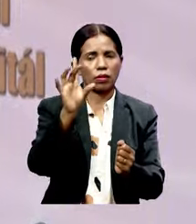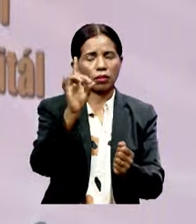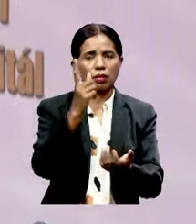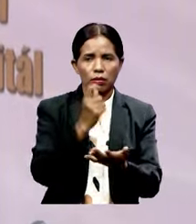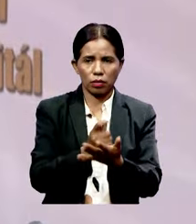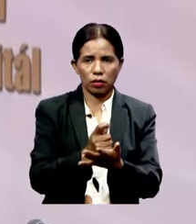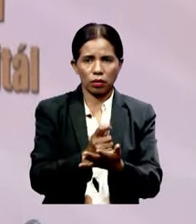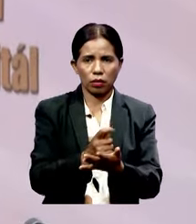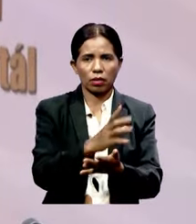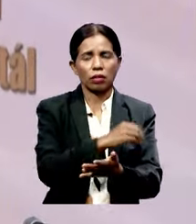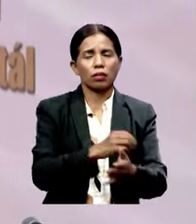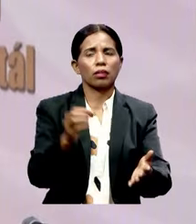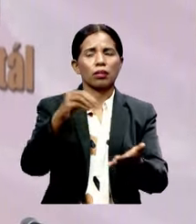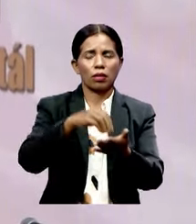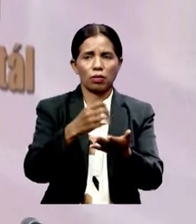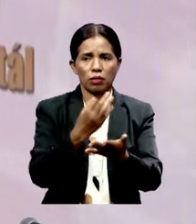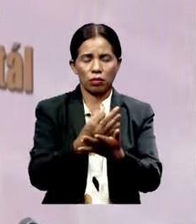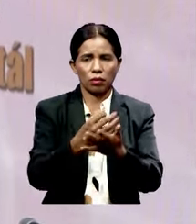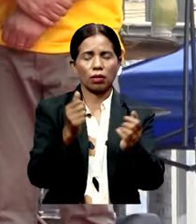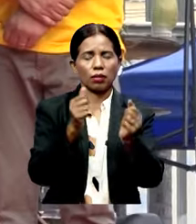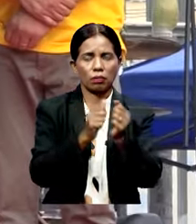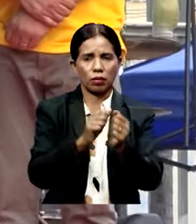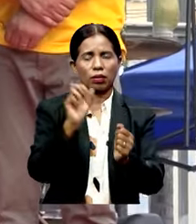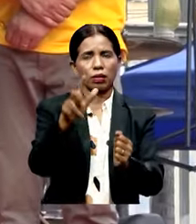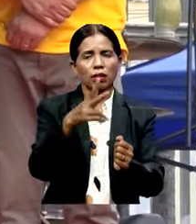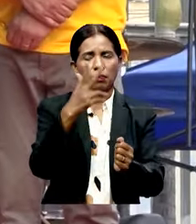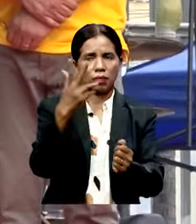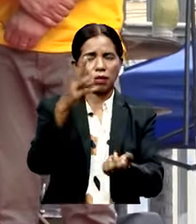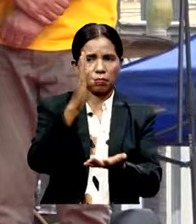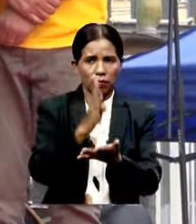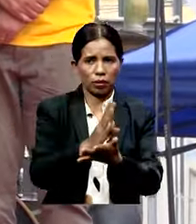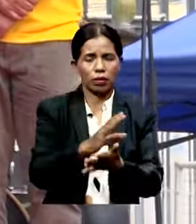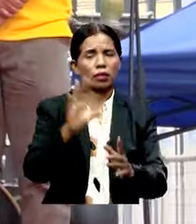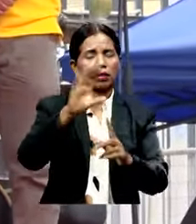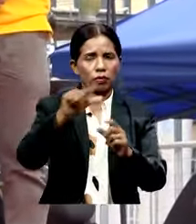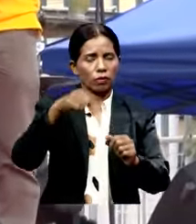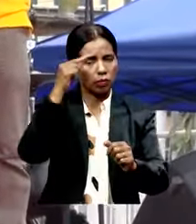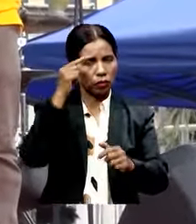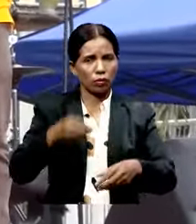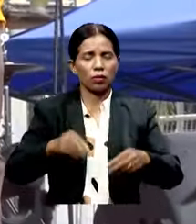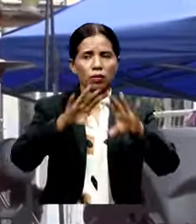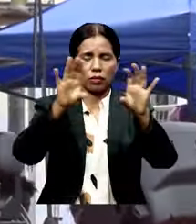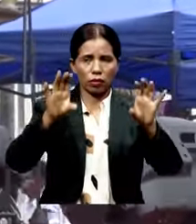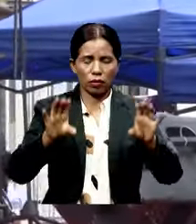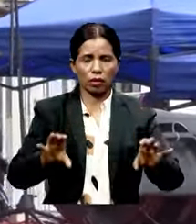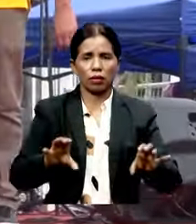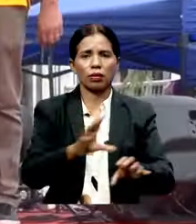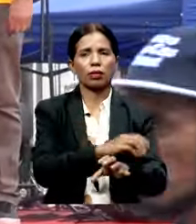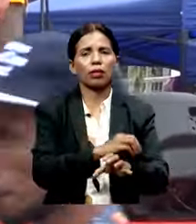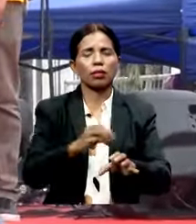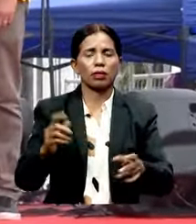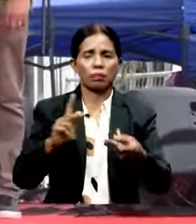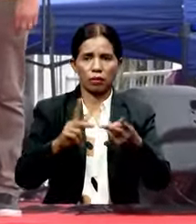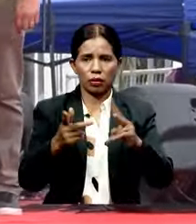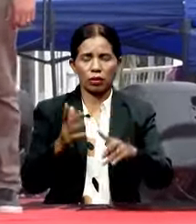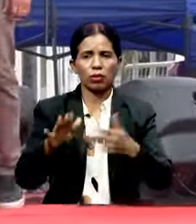numero ne deposita osan hamutuk tokon san resing tolo. Iha bibang nemos sefi governo atribui sertifikado a precisão ba parceiro